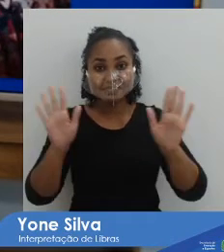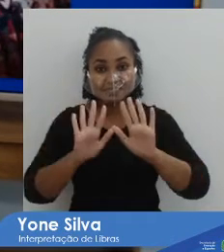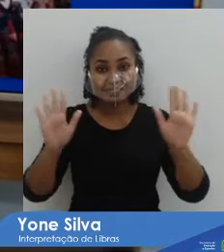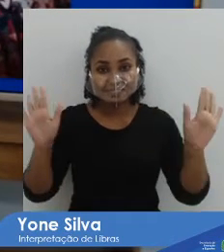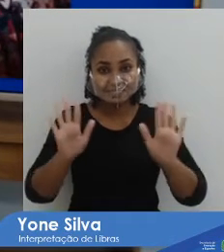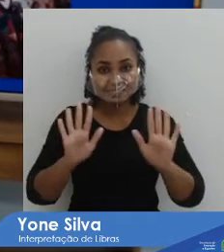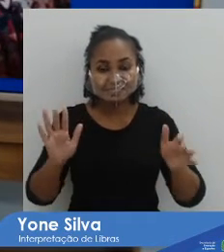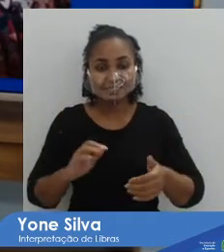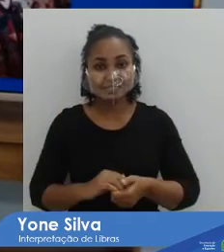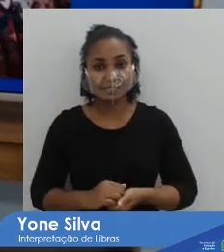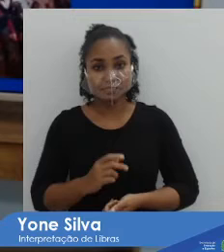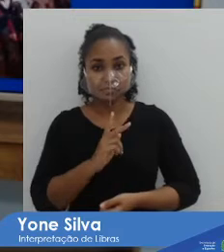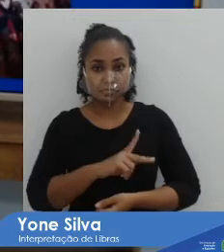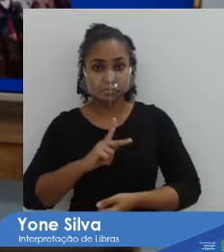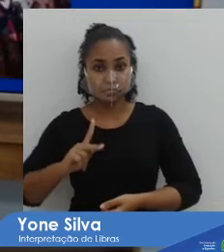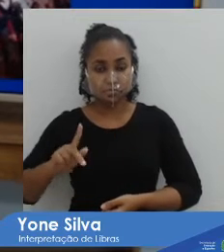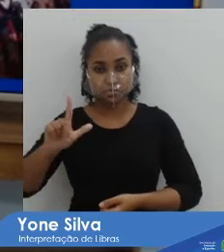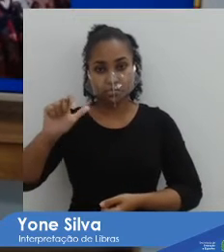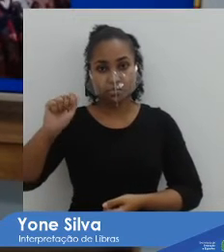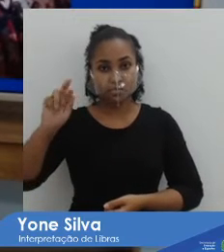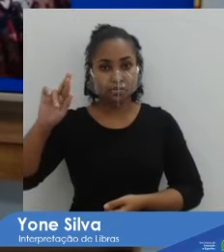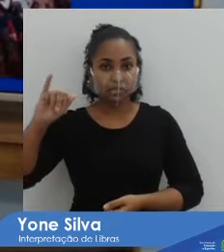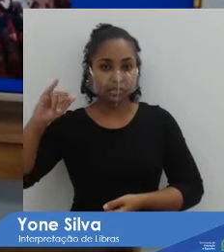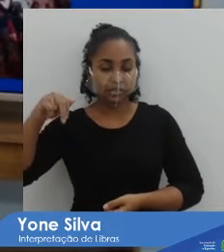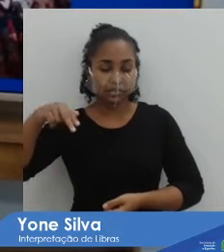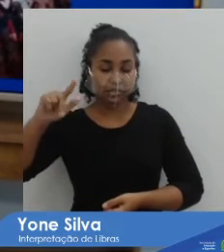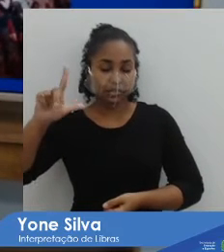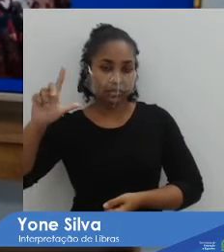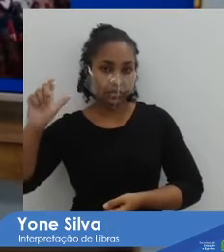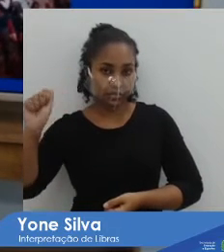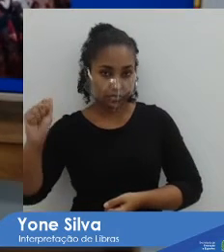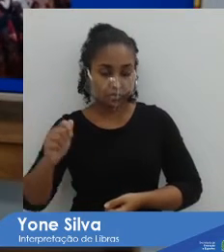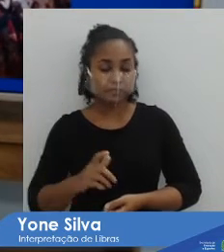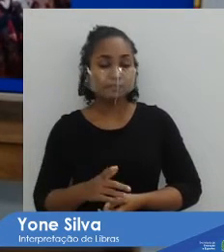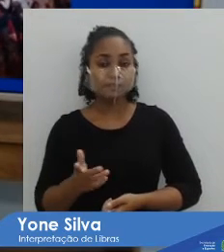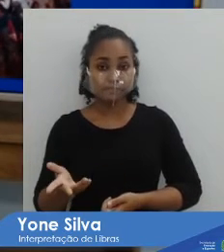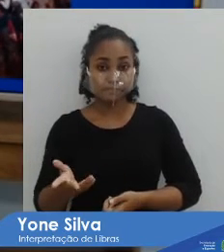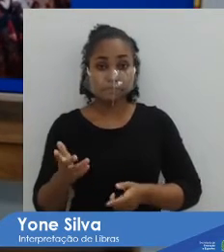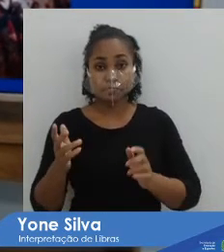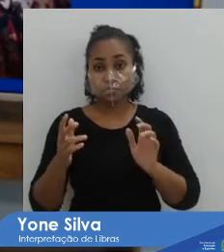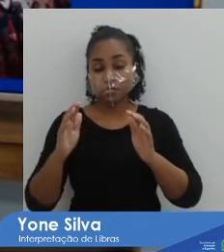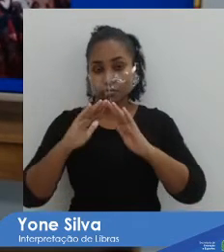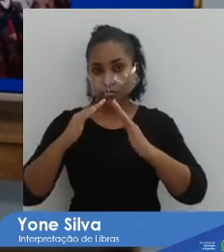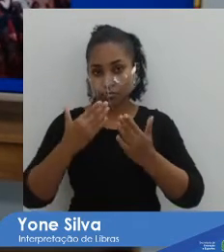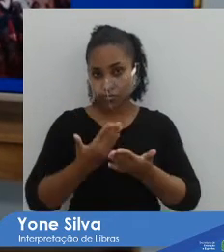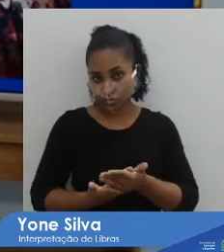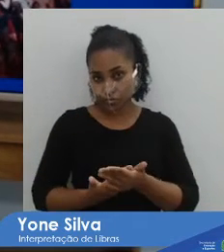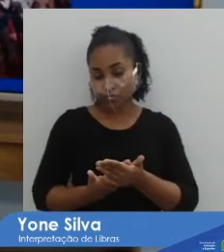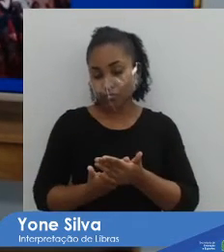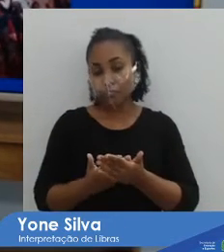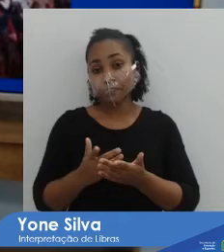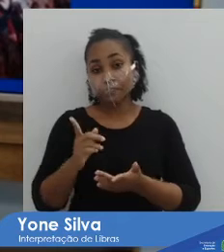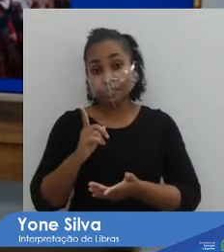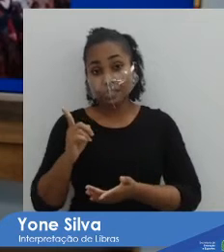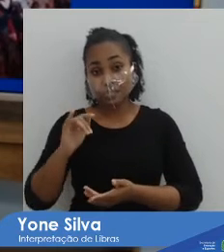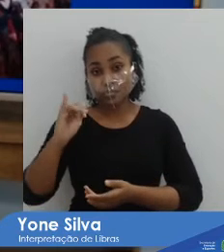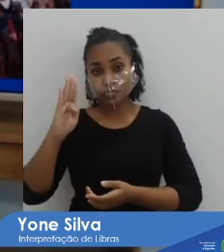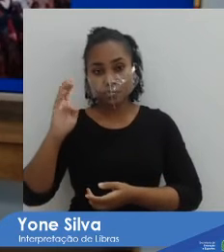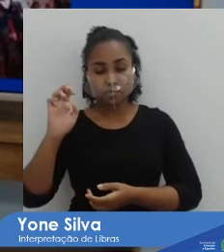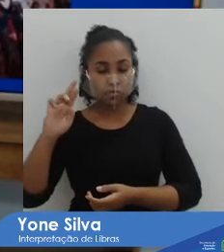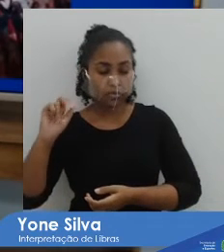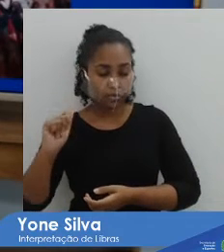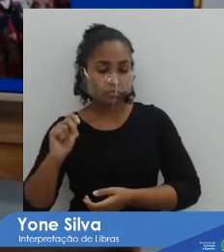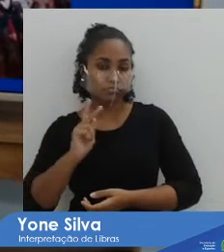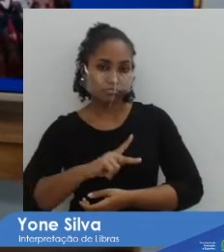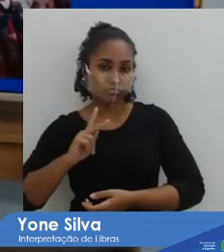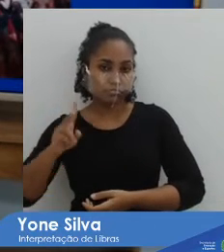Olá, eu sou a professora Laurenilda. Eu venho do ETE Gil Rodrigues, Ibura Jordão, e sou a professora de